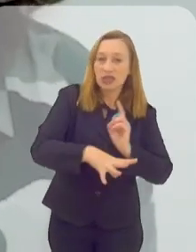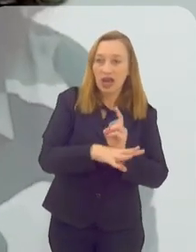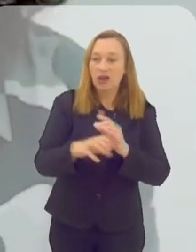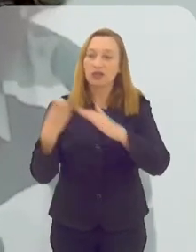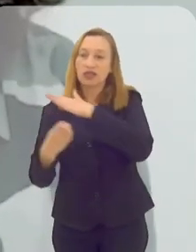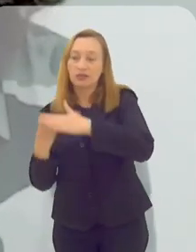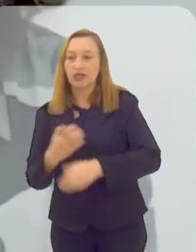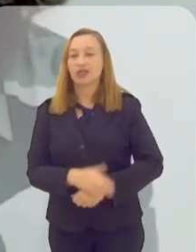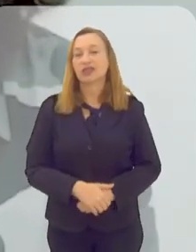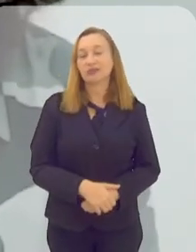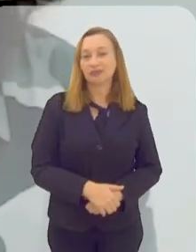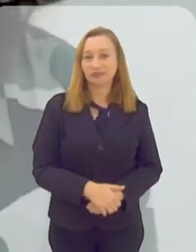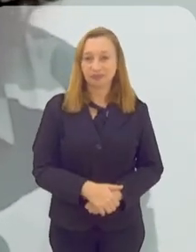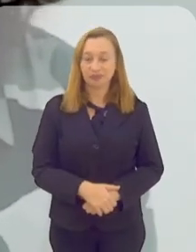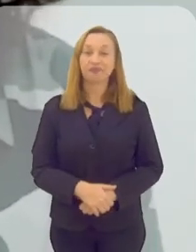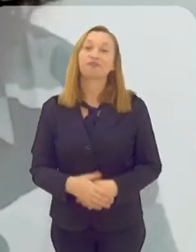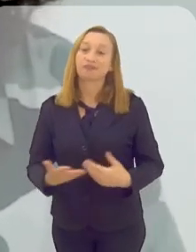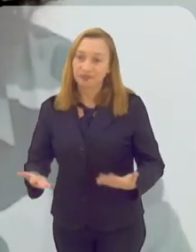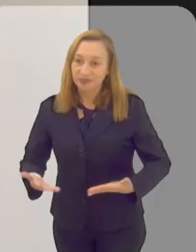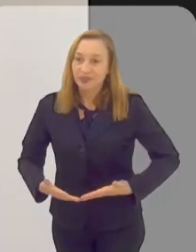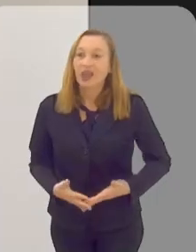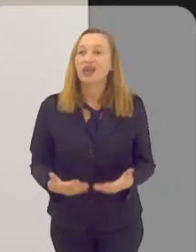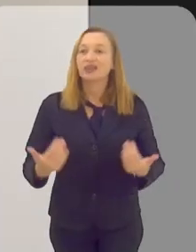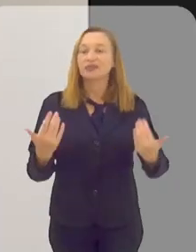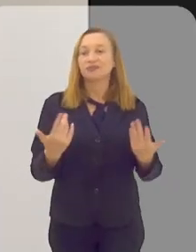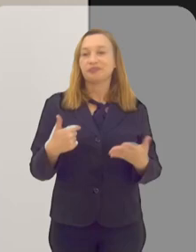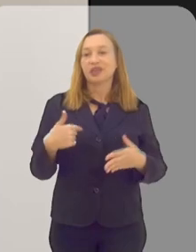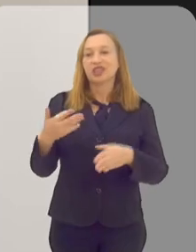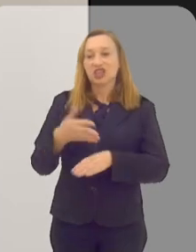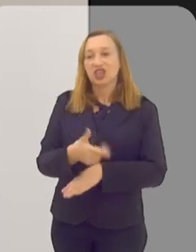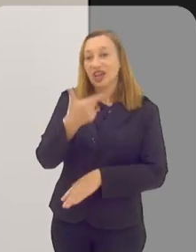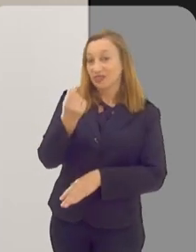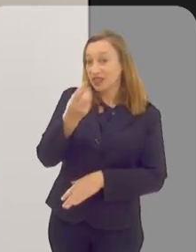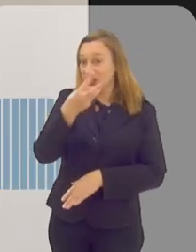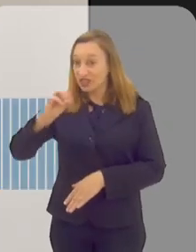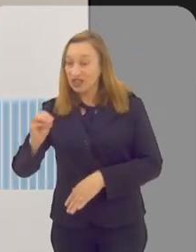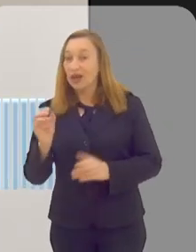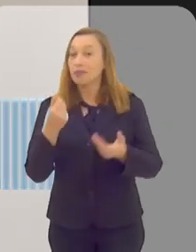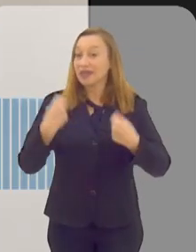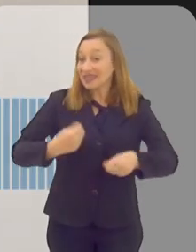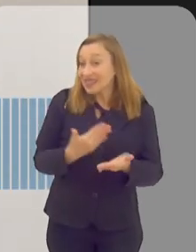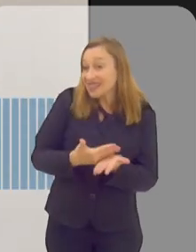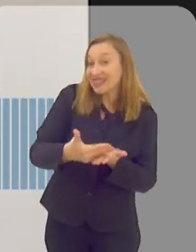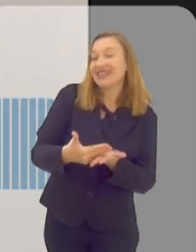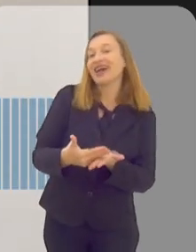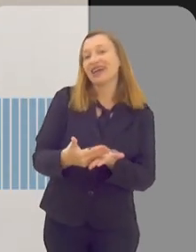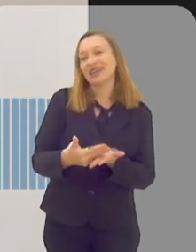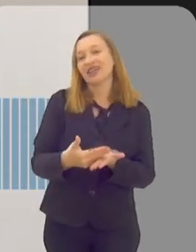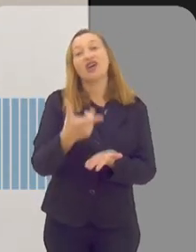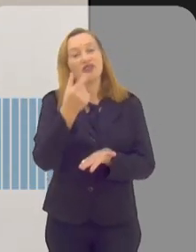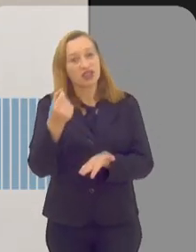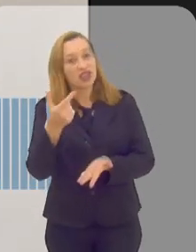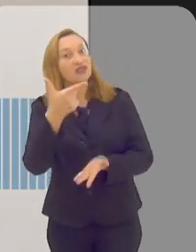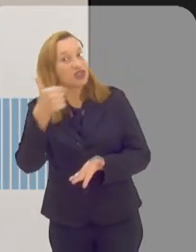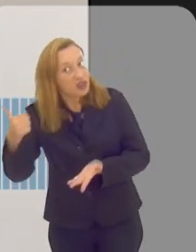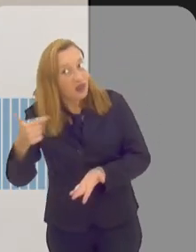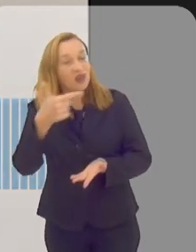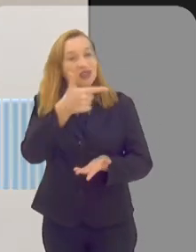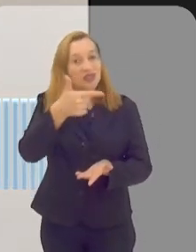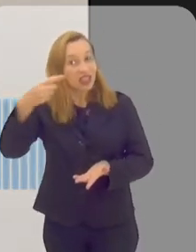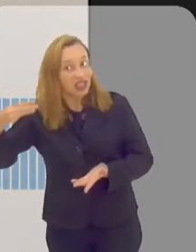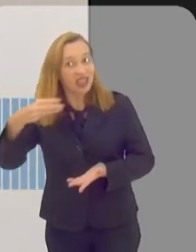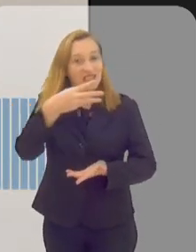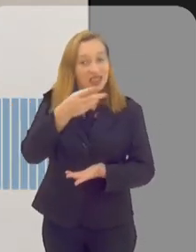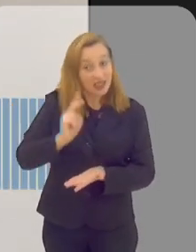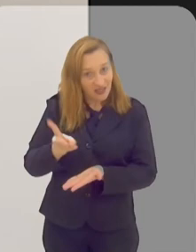econômica e social nas empresas. Então é aquilo, né? Para a gente chegar em 2030, a gente tem que começar. A gente tem que